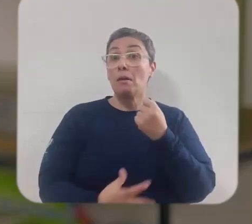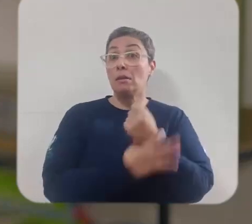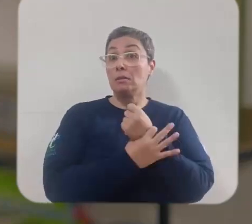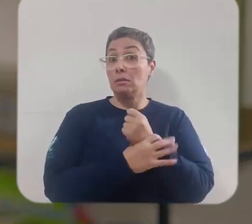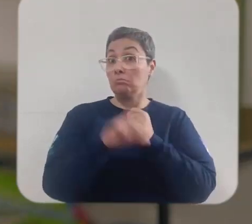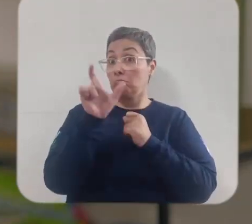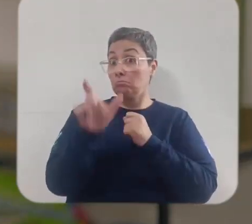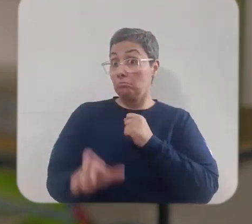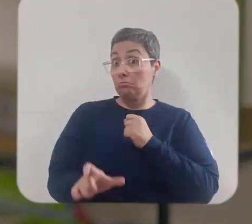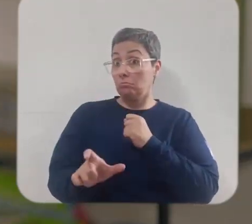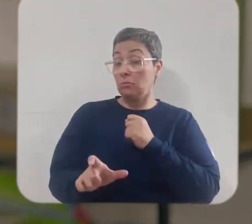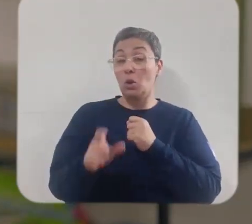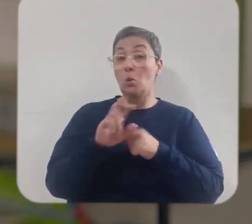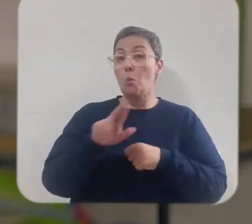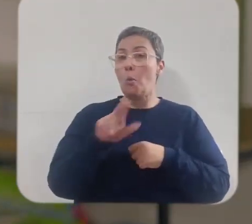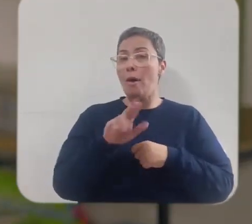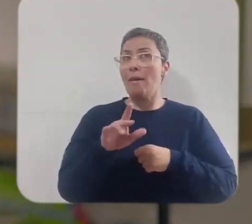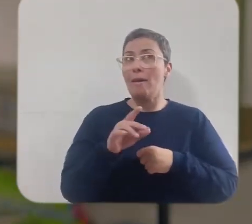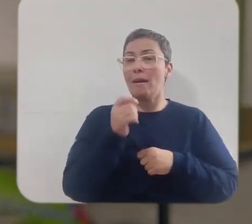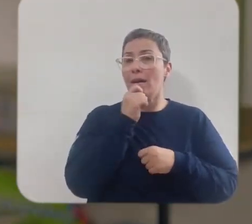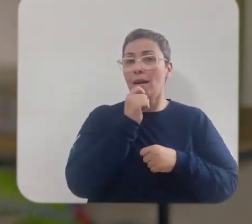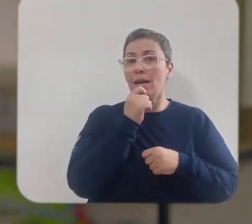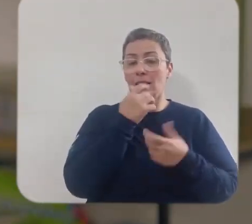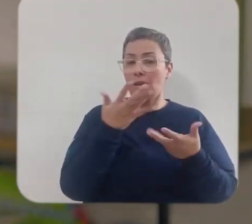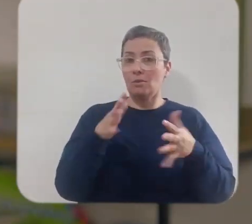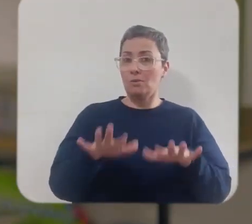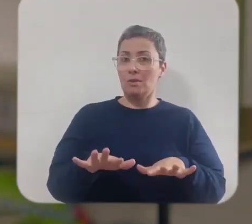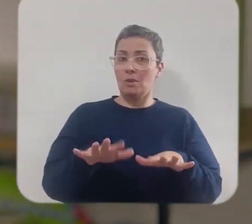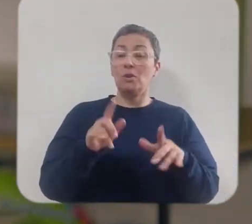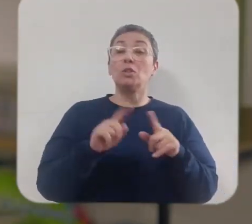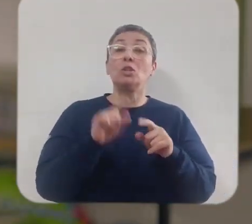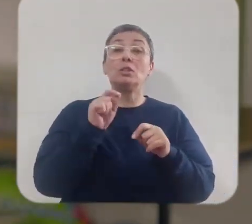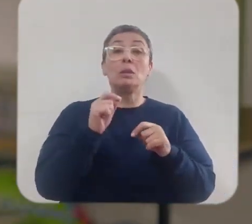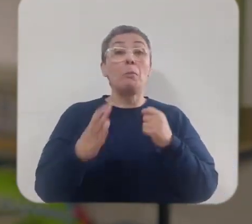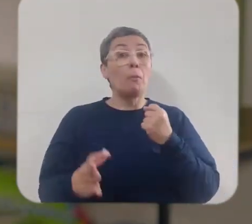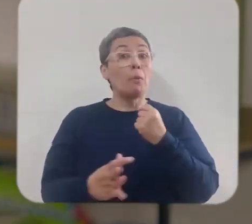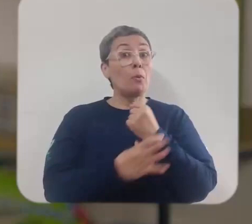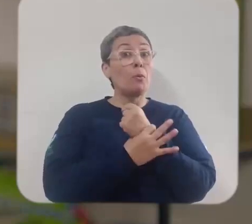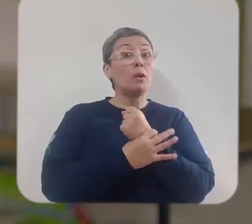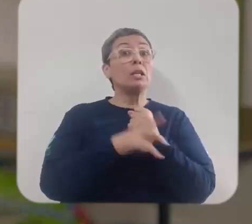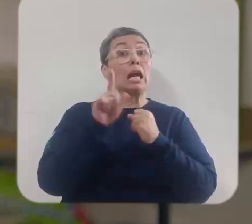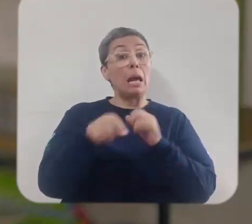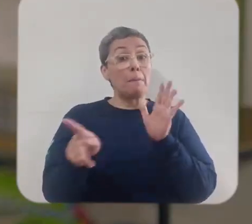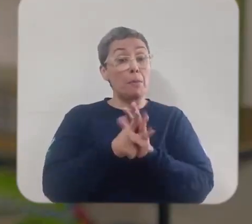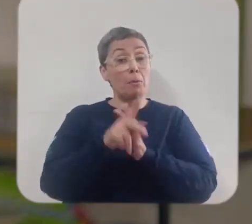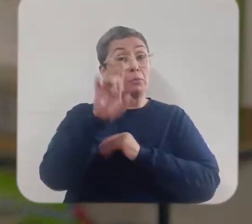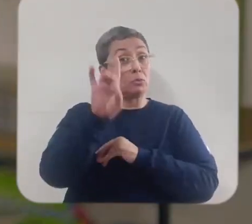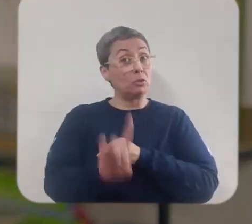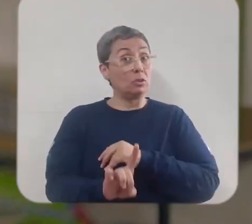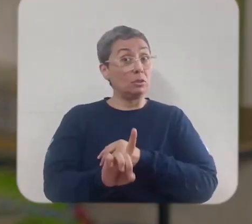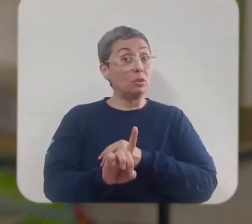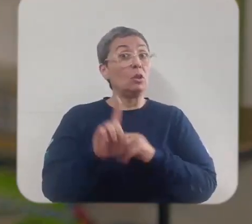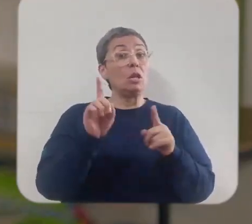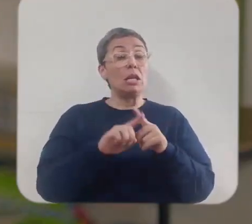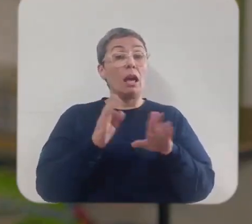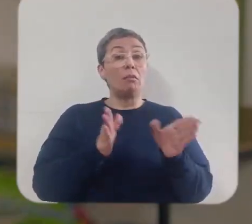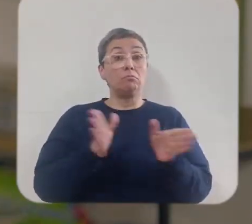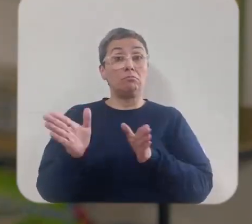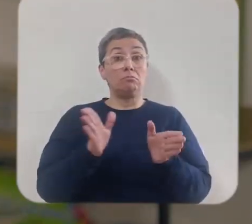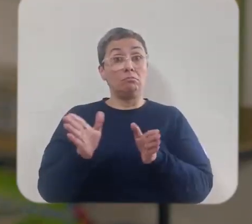daquele sujeito. Nós não estamos ainda incluindo. Nós estamos garantindo o que é dele de direito,